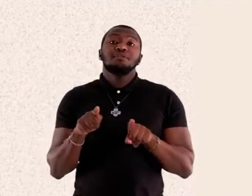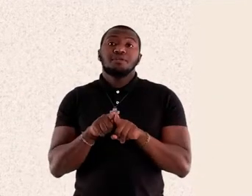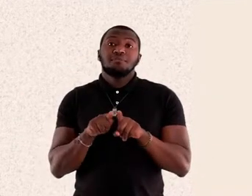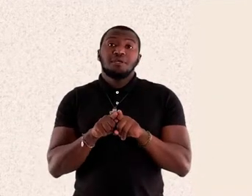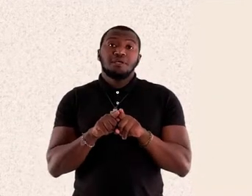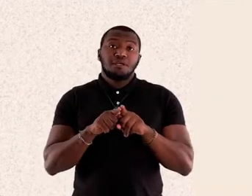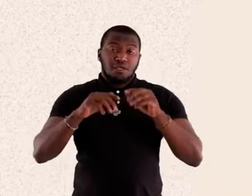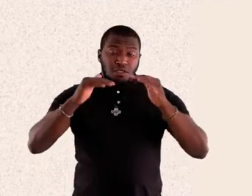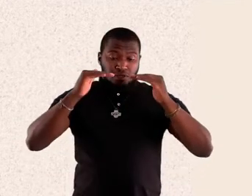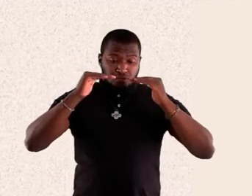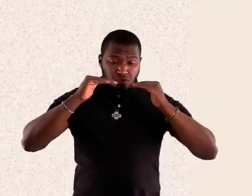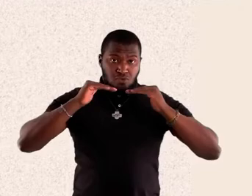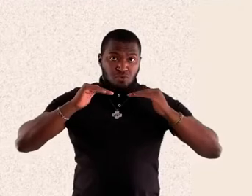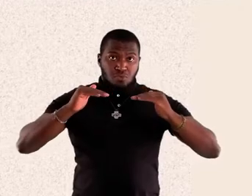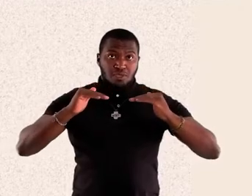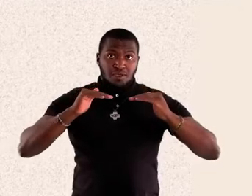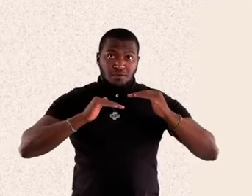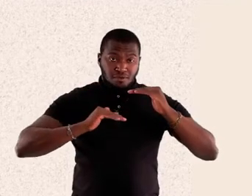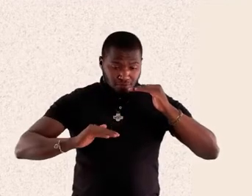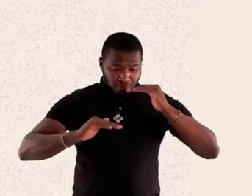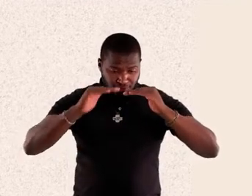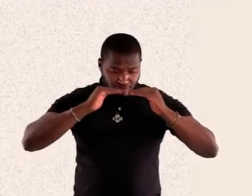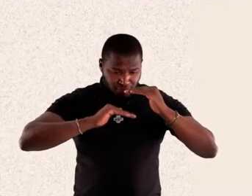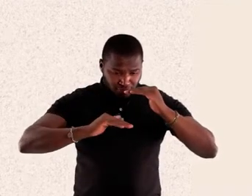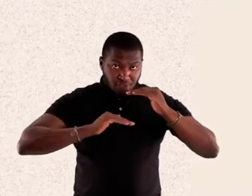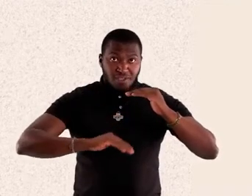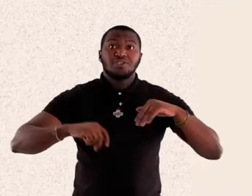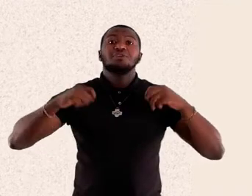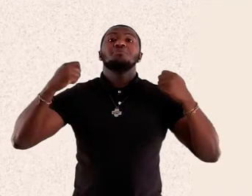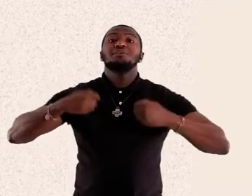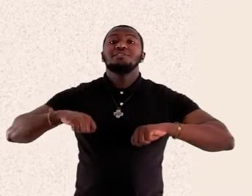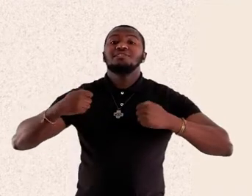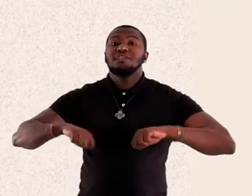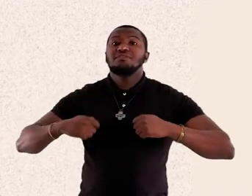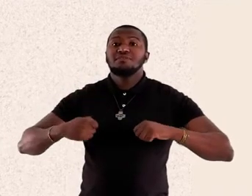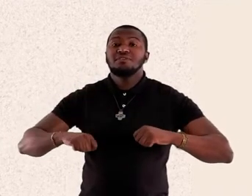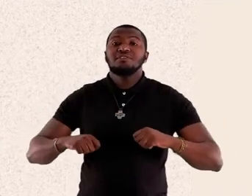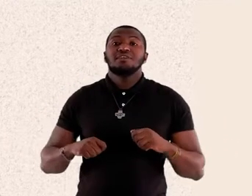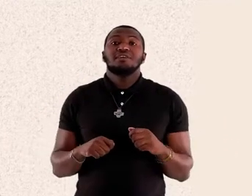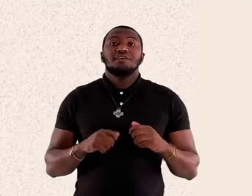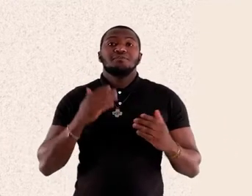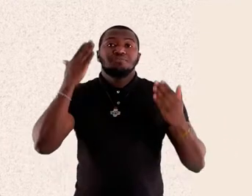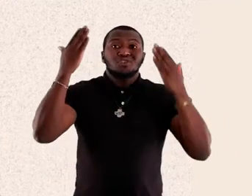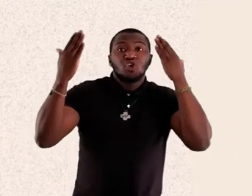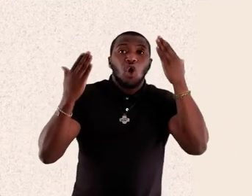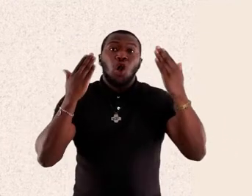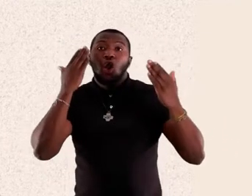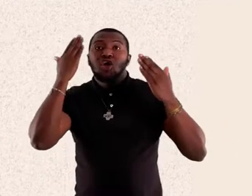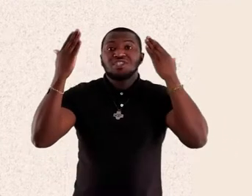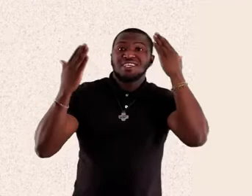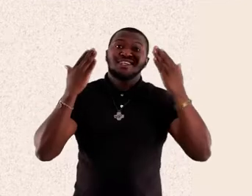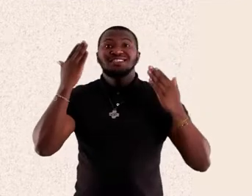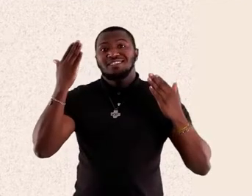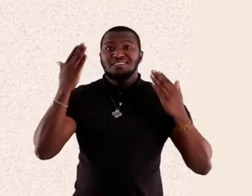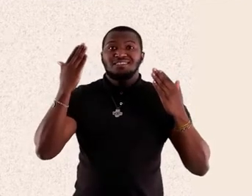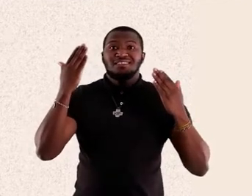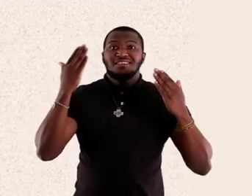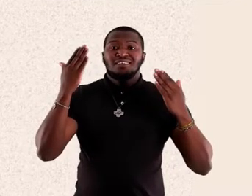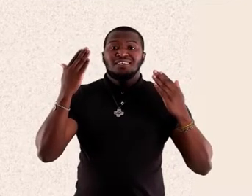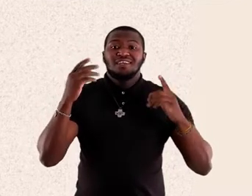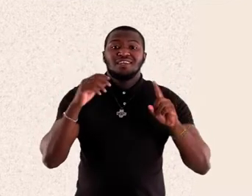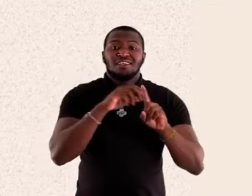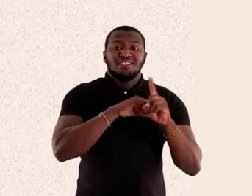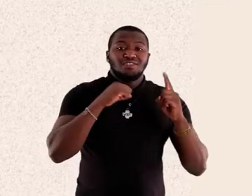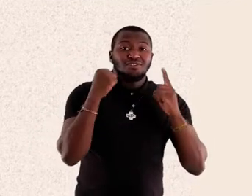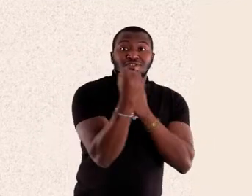linhas do Meio são necessidades se vocês olharem relacionadas as nossas relações